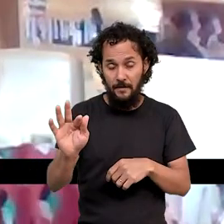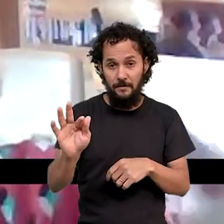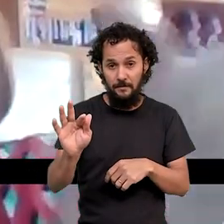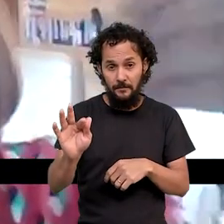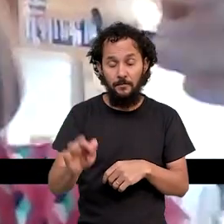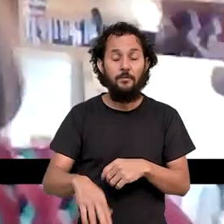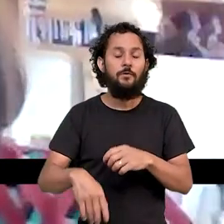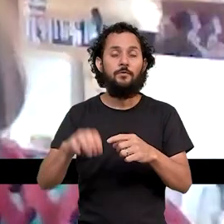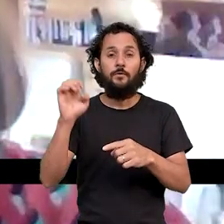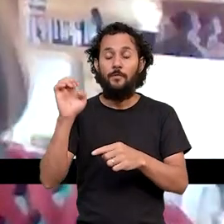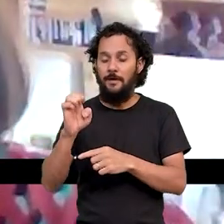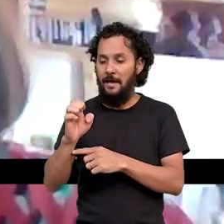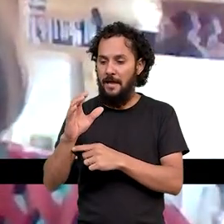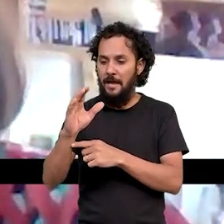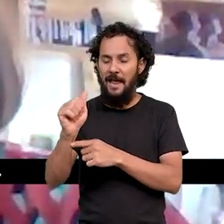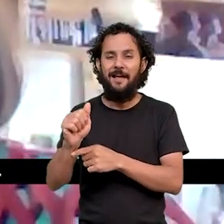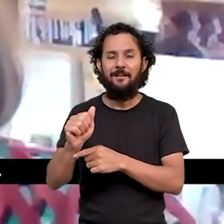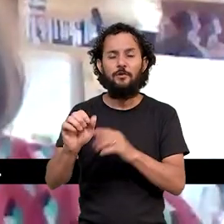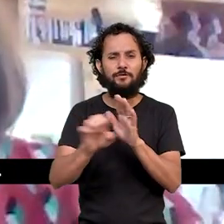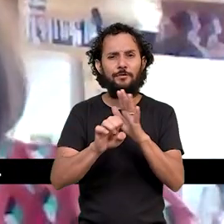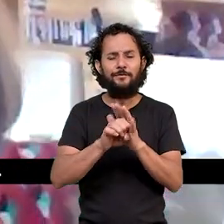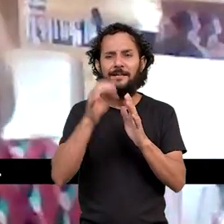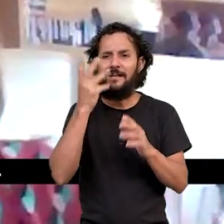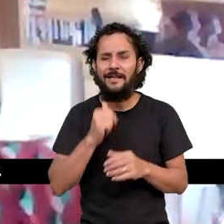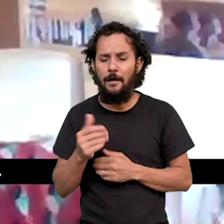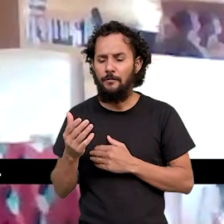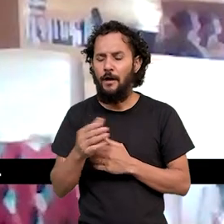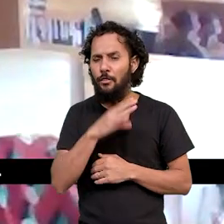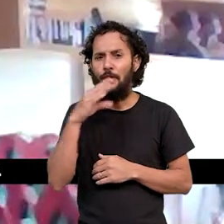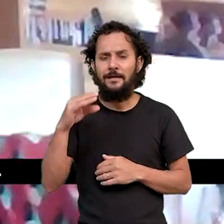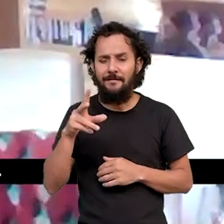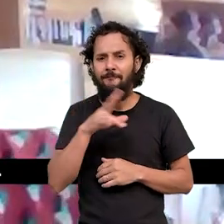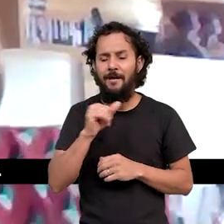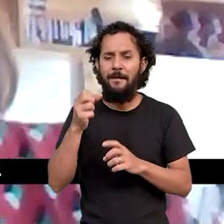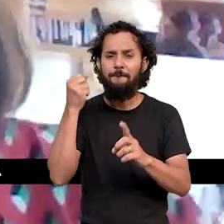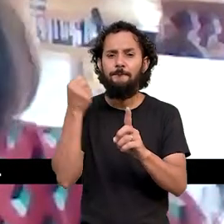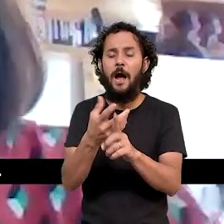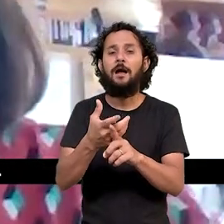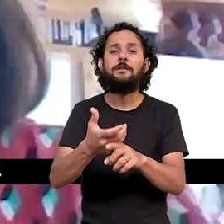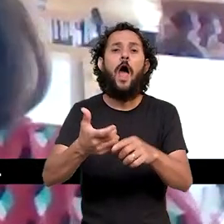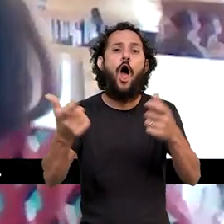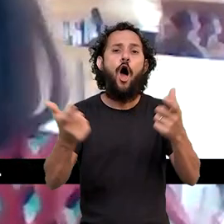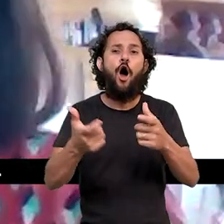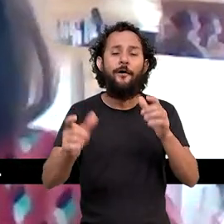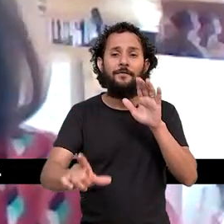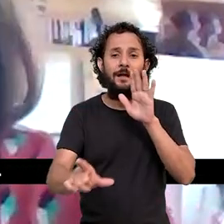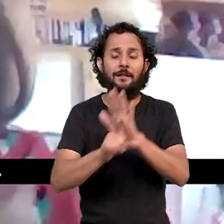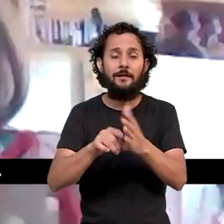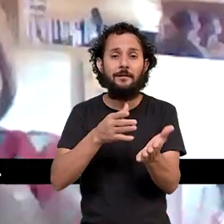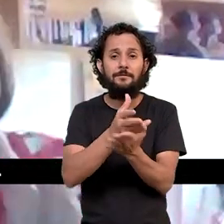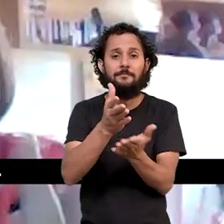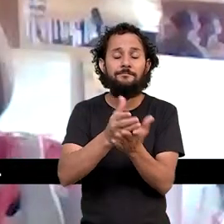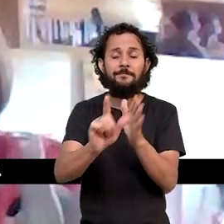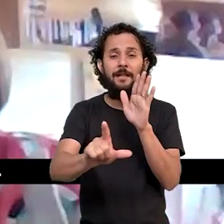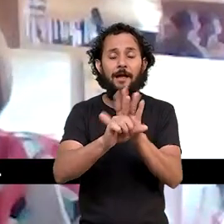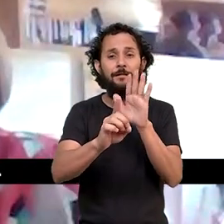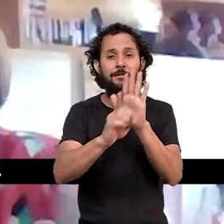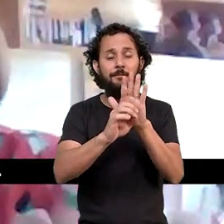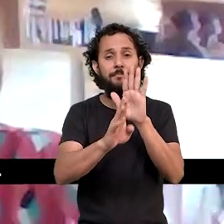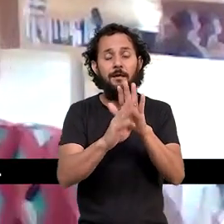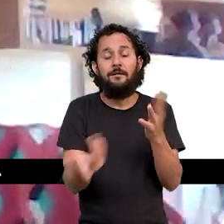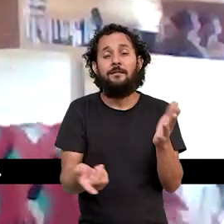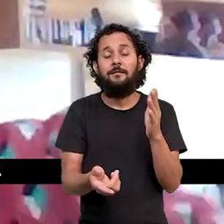Federal, no Estatuto da Criança e do Adolescente, vai reverberar, portanto, na Lei de Diretrizes e